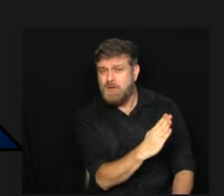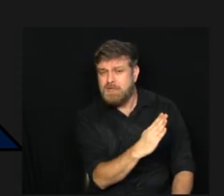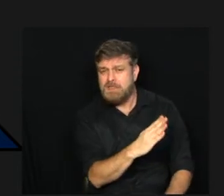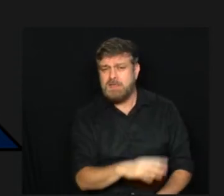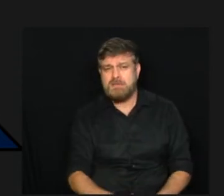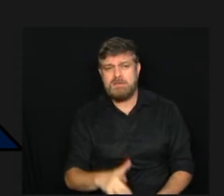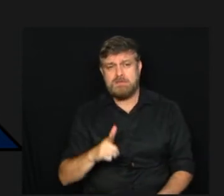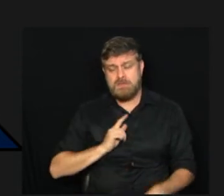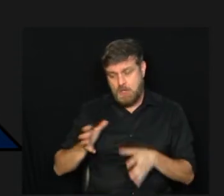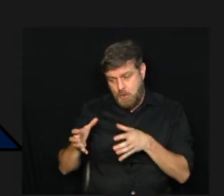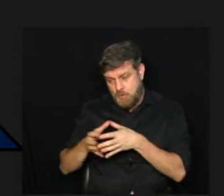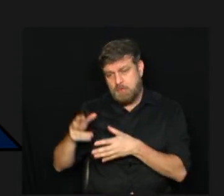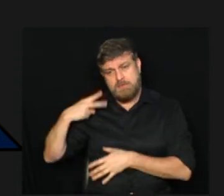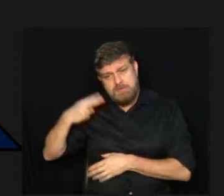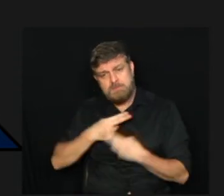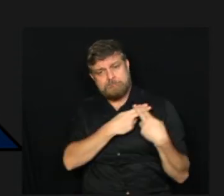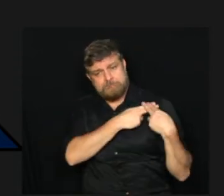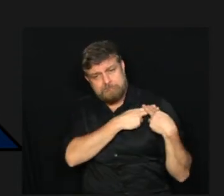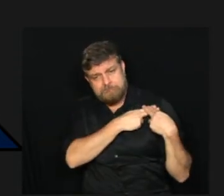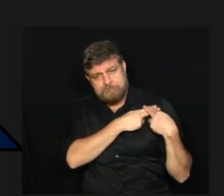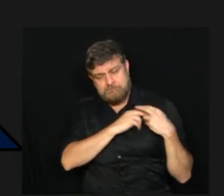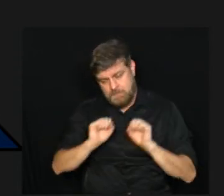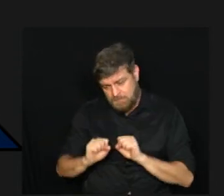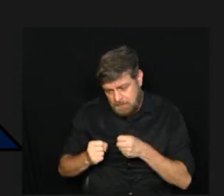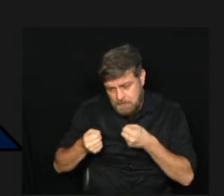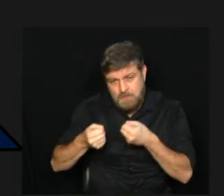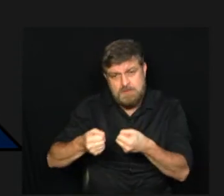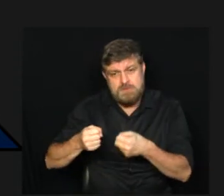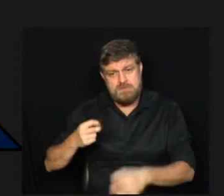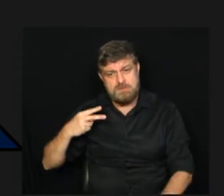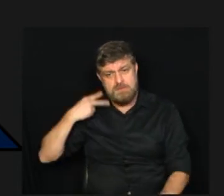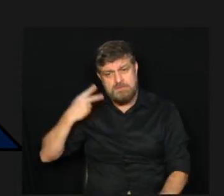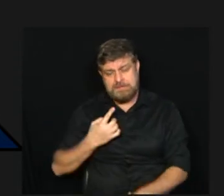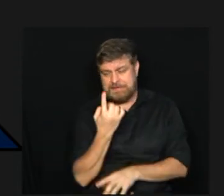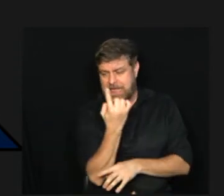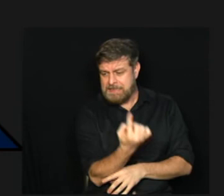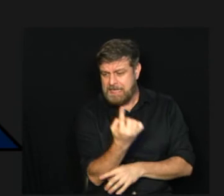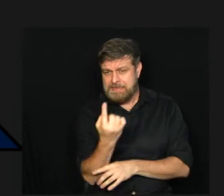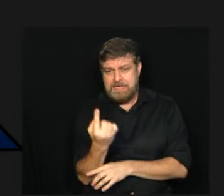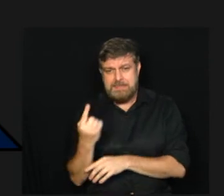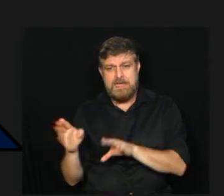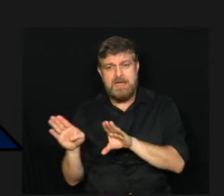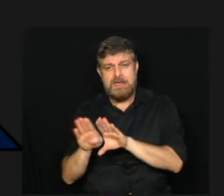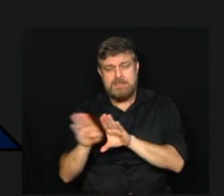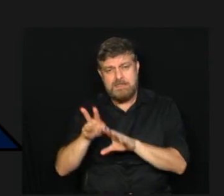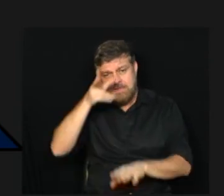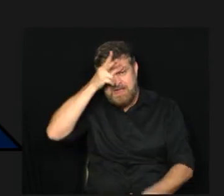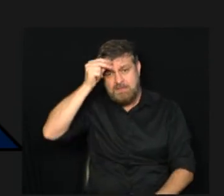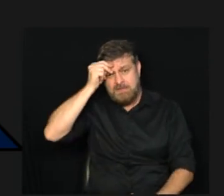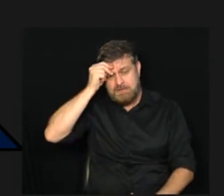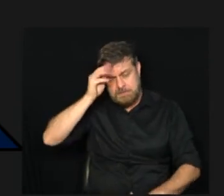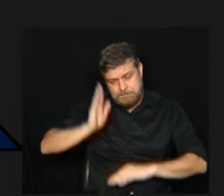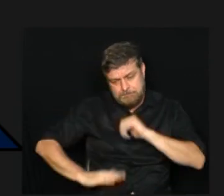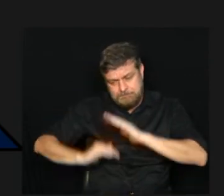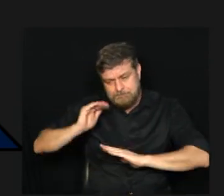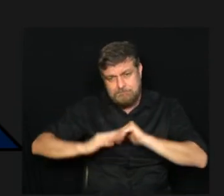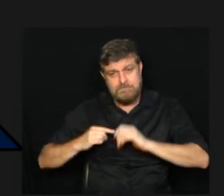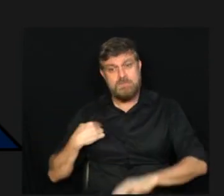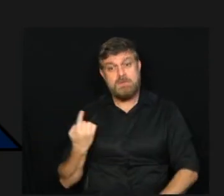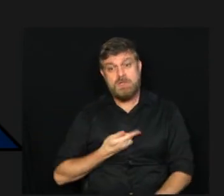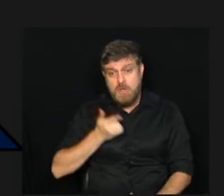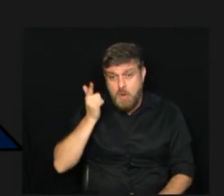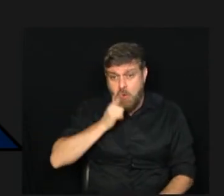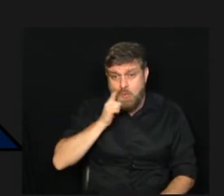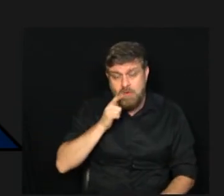Através da comissão, através do esforço dos vereadores aqui, através do executivo também, para que a gente faça. E enquanto